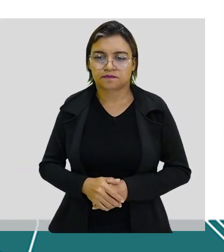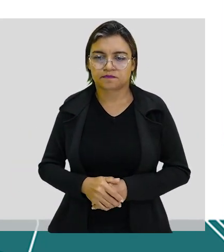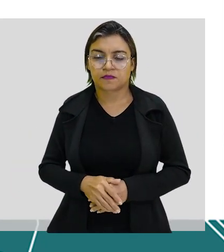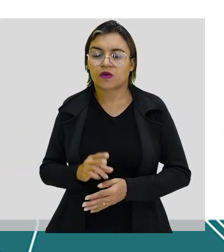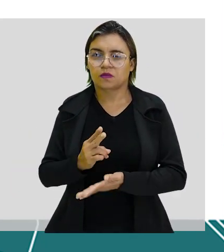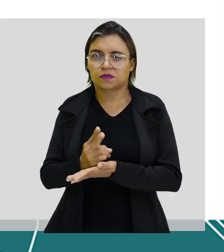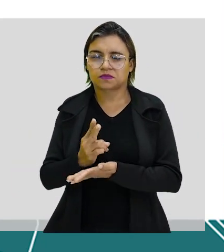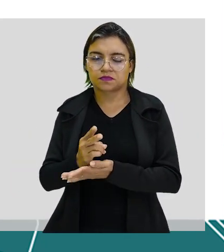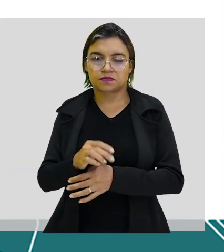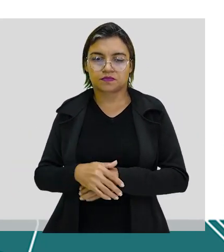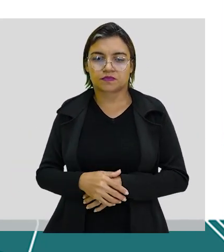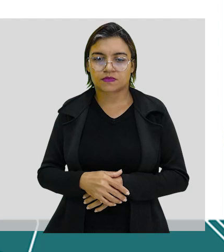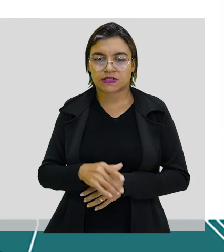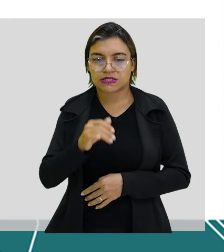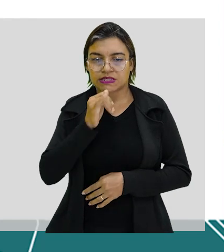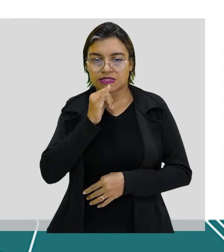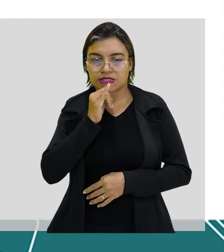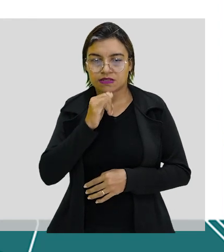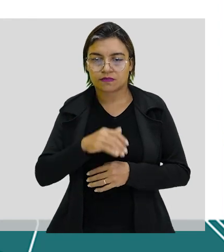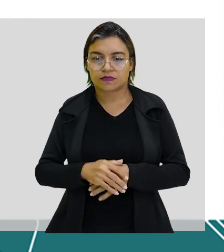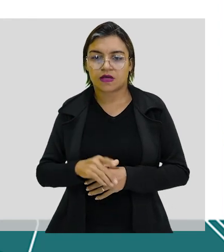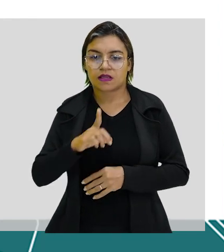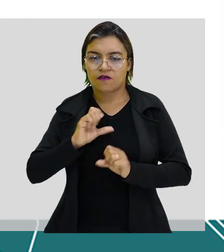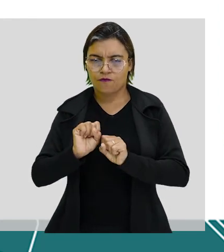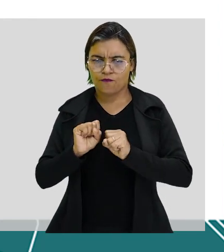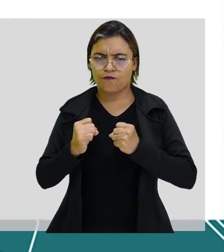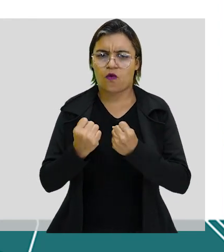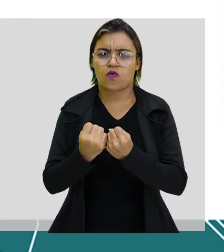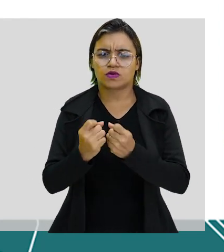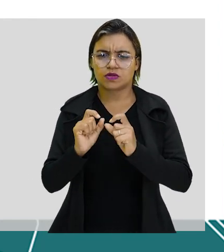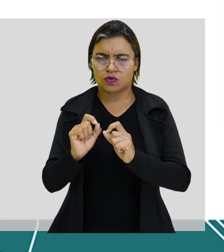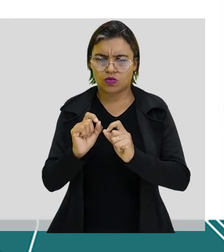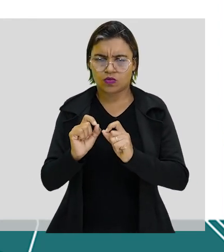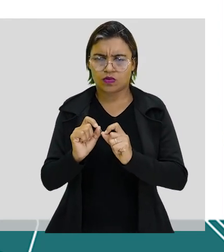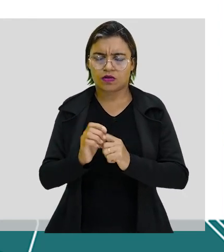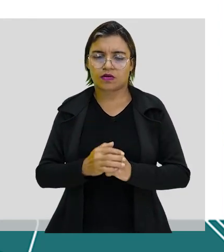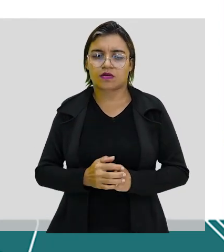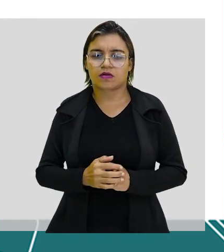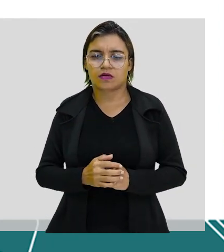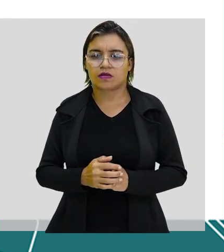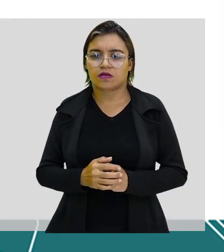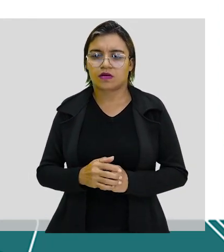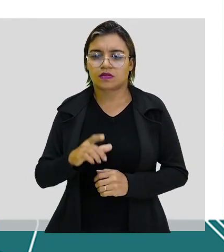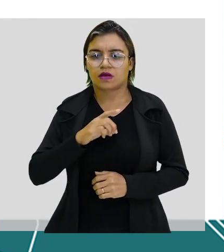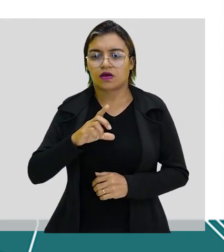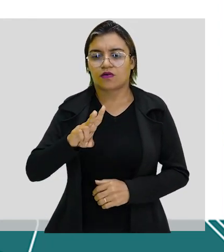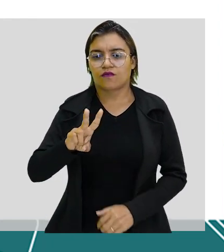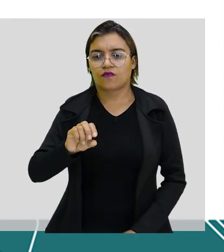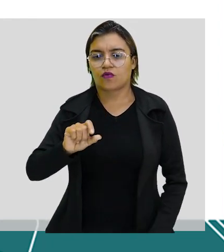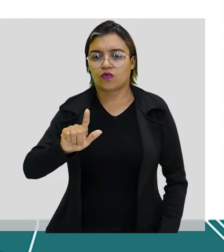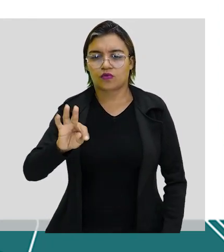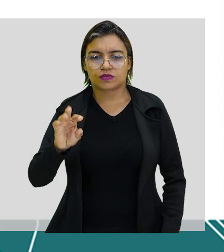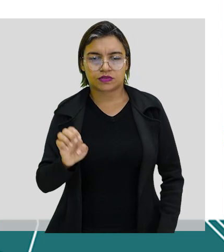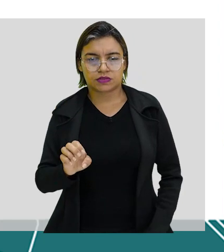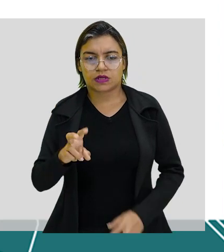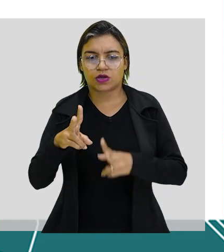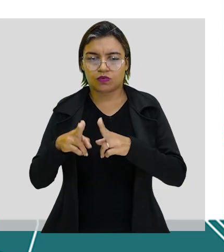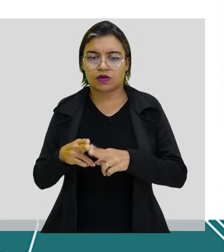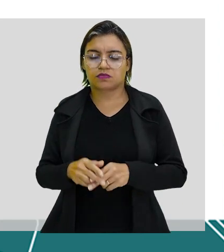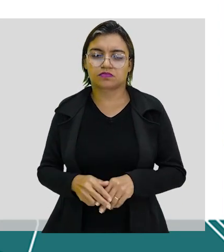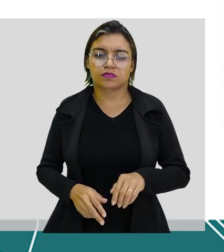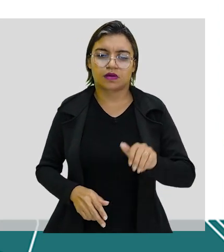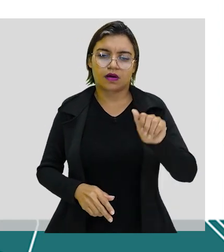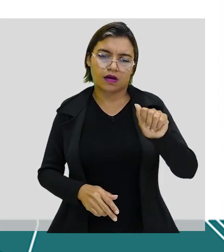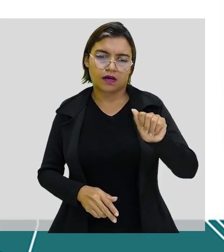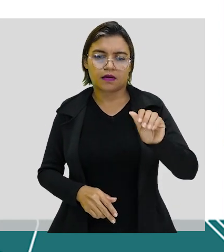Continuando, né, a força eletromotriz induzida no arame nesse campo que é expressa em volts, vai ser igual a quanto? Né? 10 a menos 2,